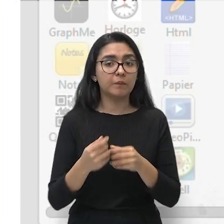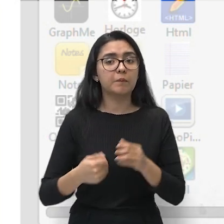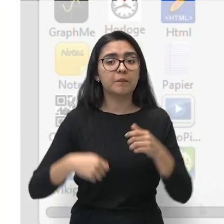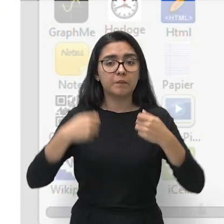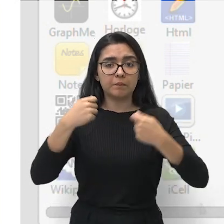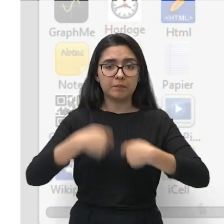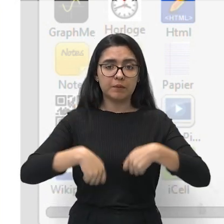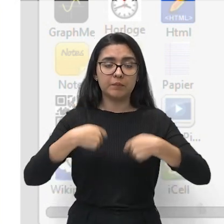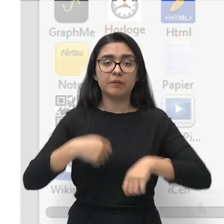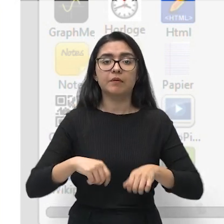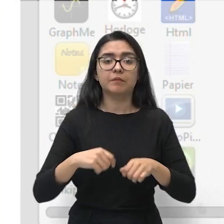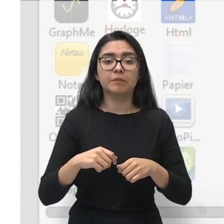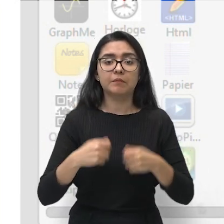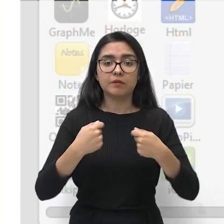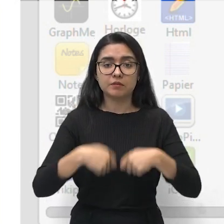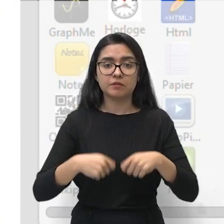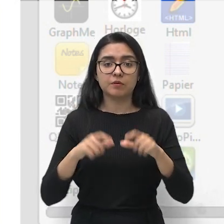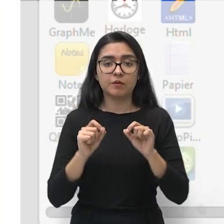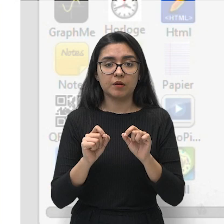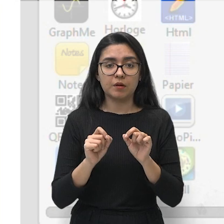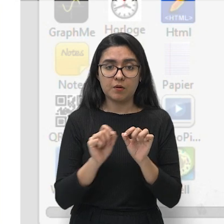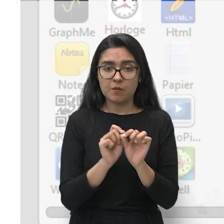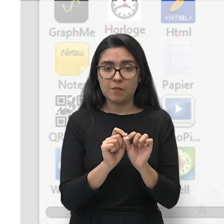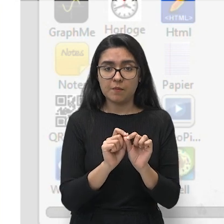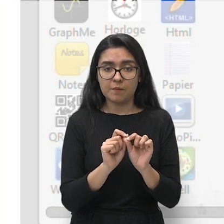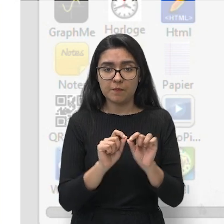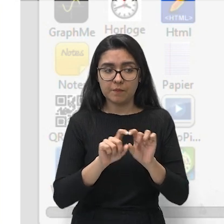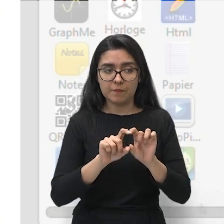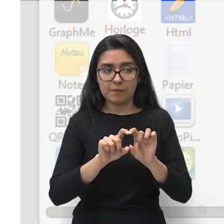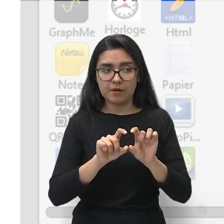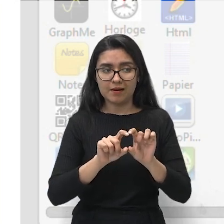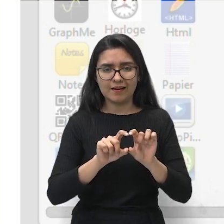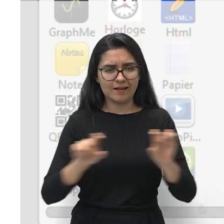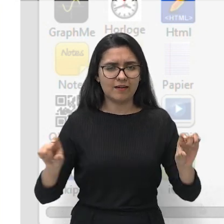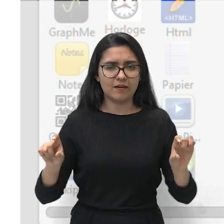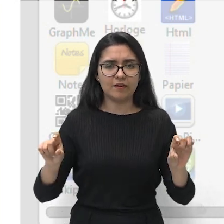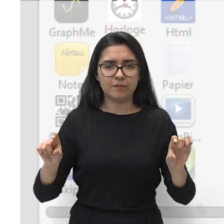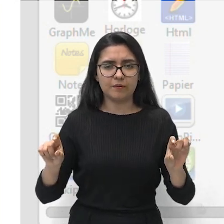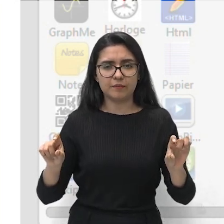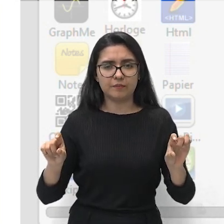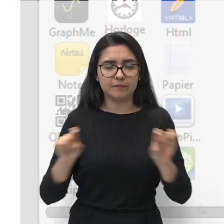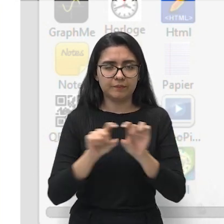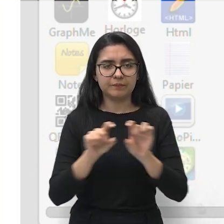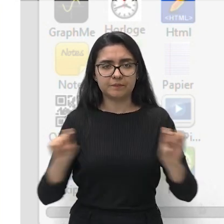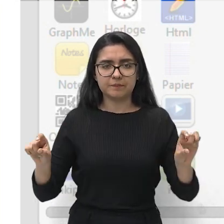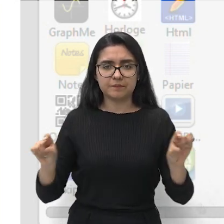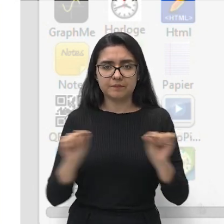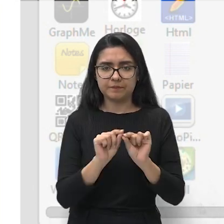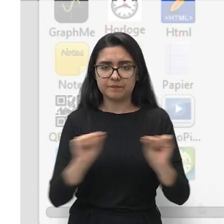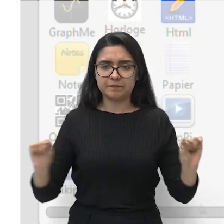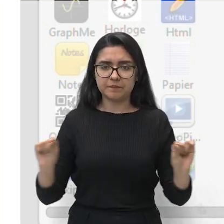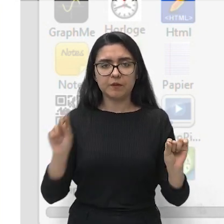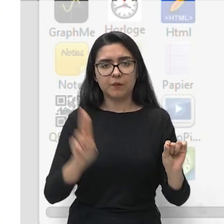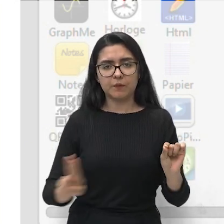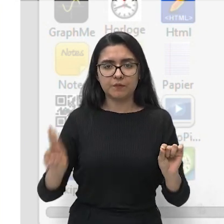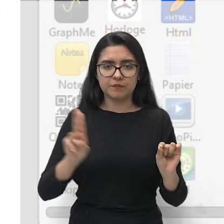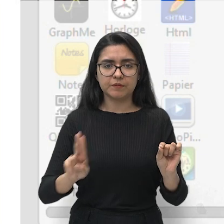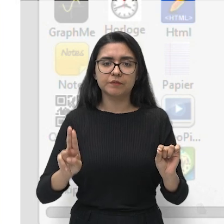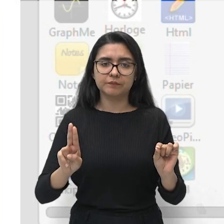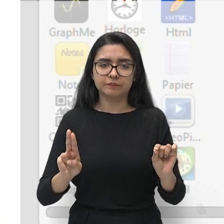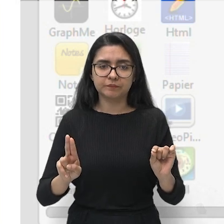ter uma reta suporte, está aqui. Então, eu vou colocar aqui, é como se estivesse usando a nossa reta